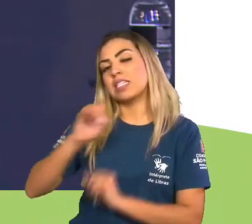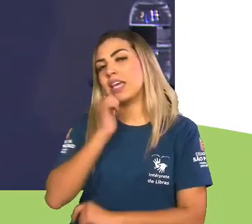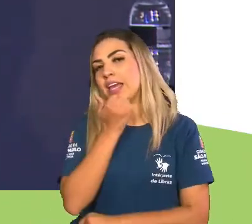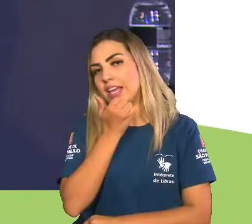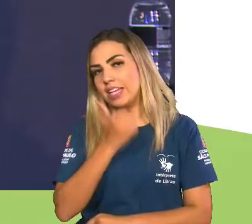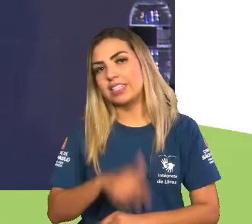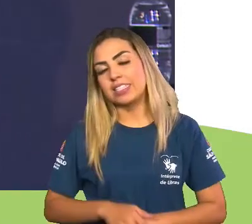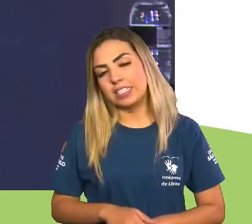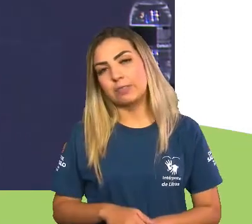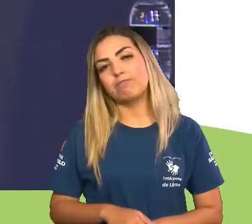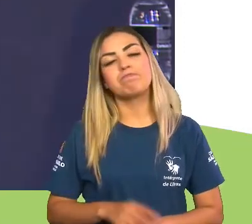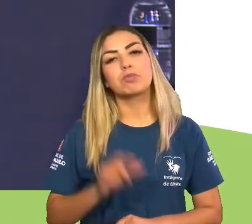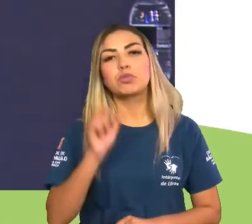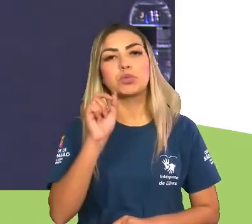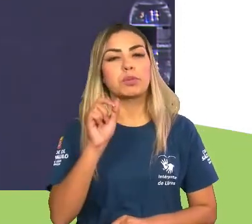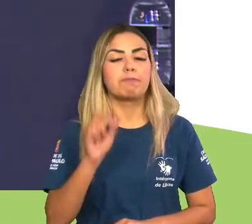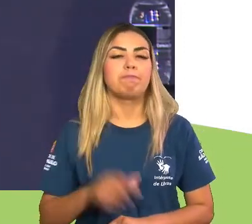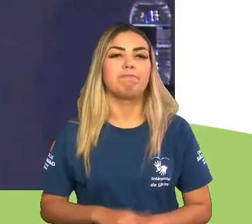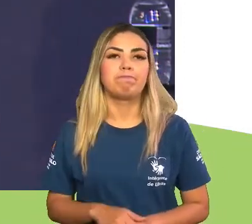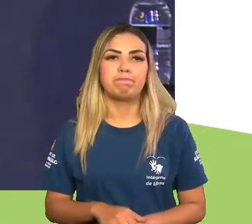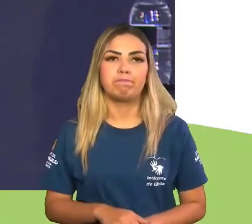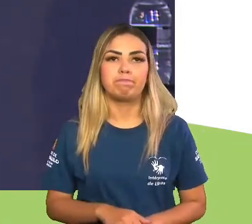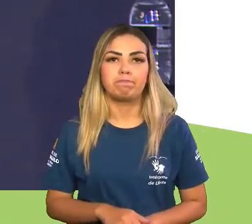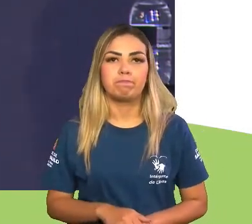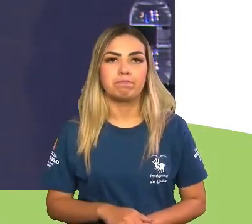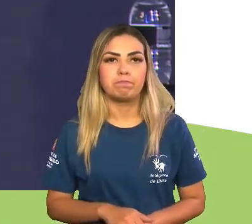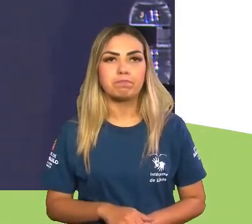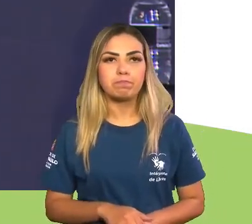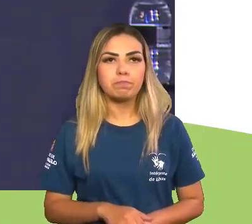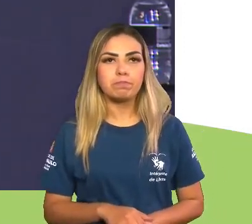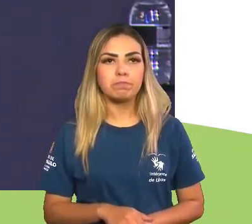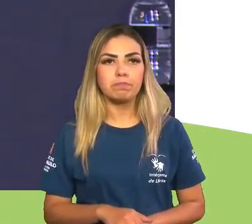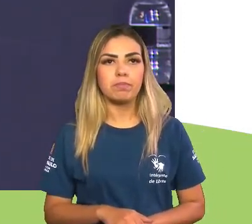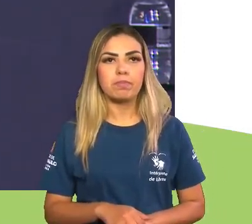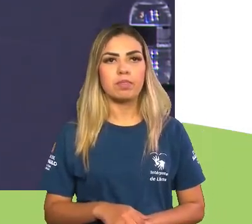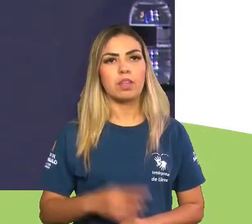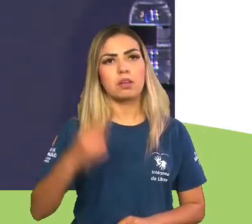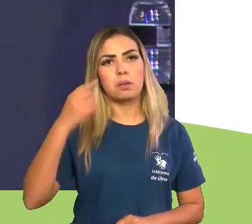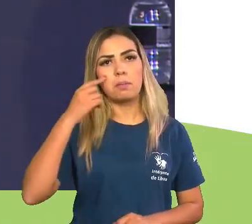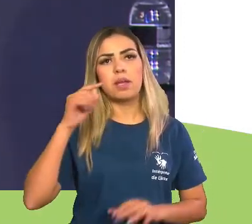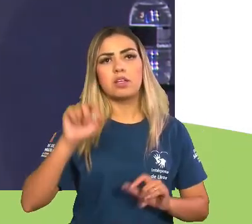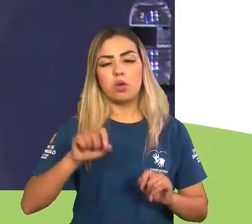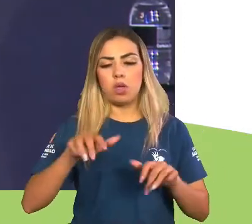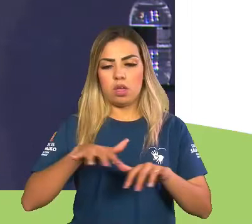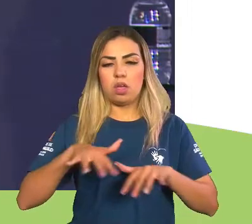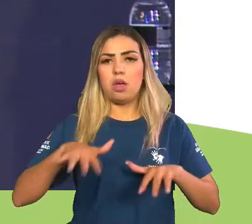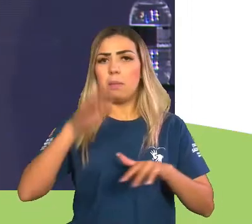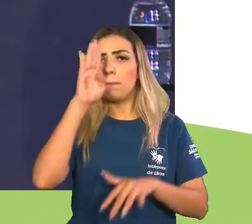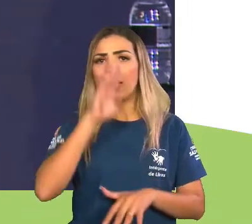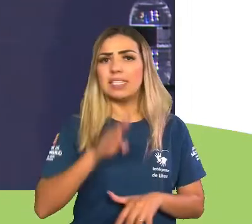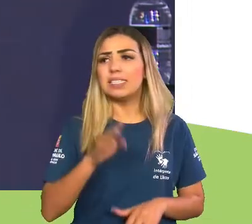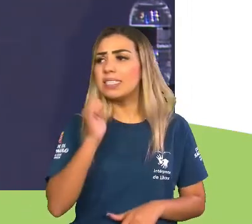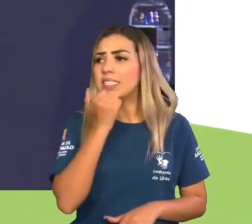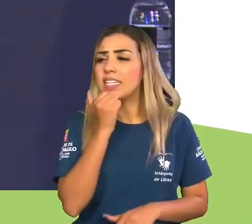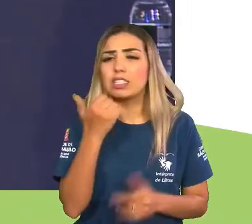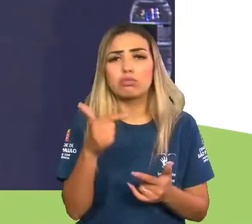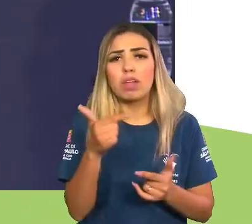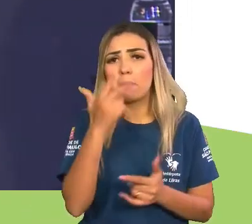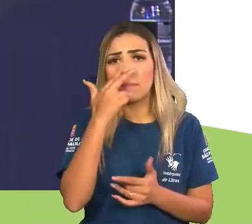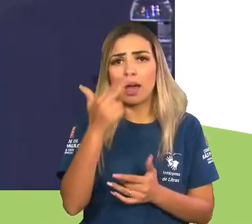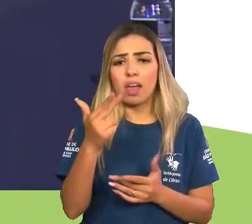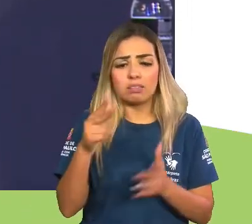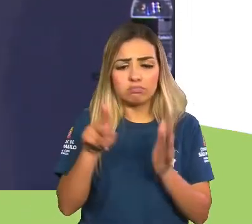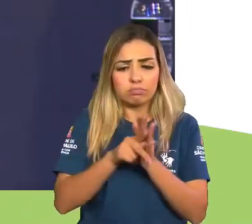em vez, falando de um país sem ciência não é uma nação,